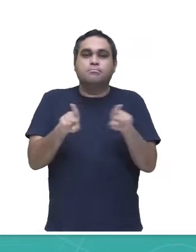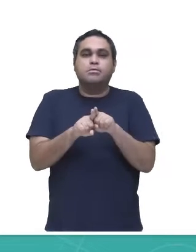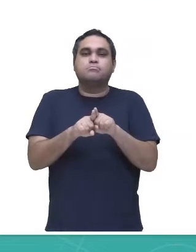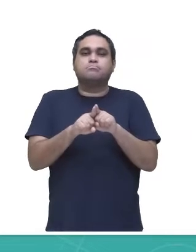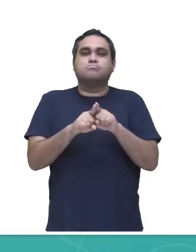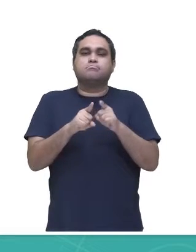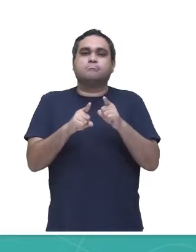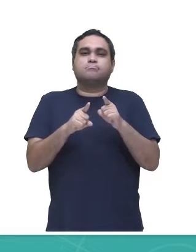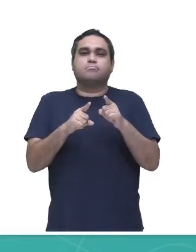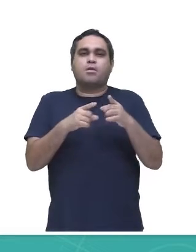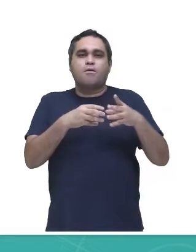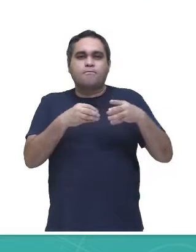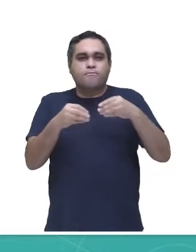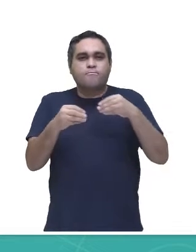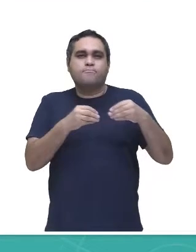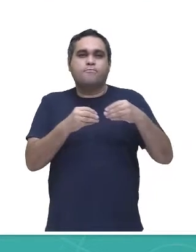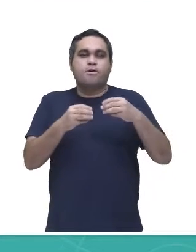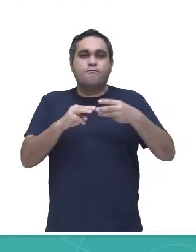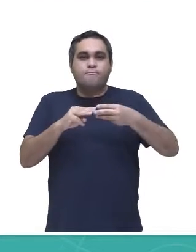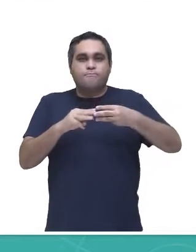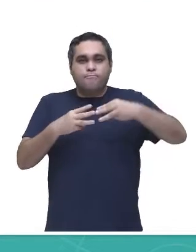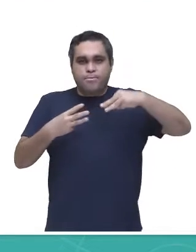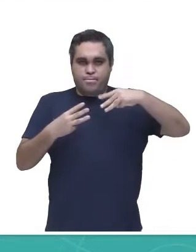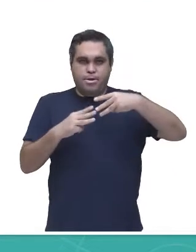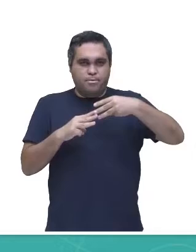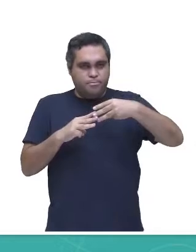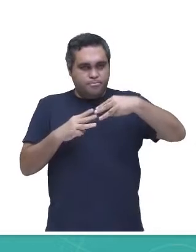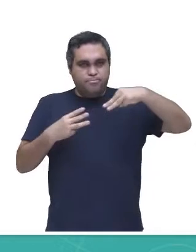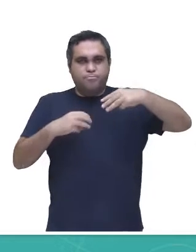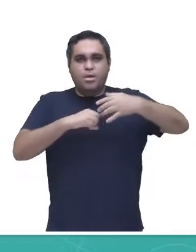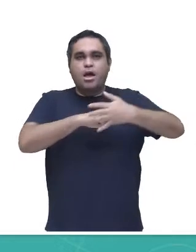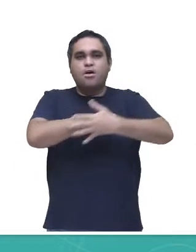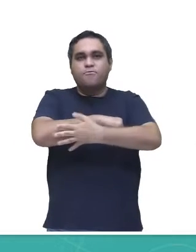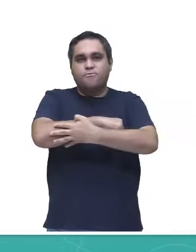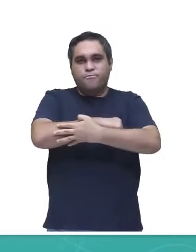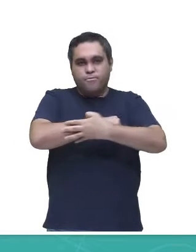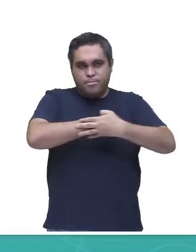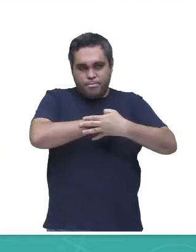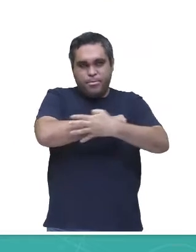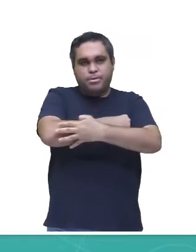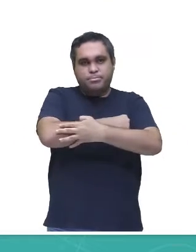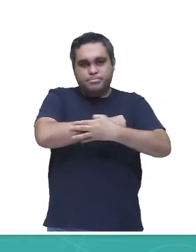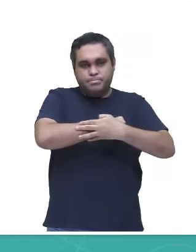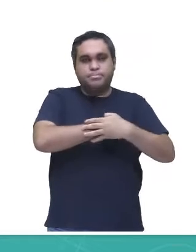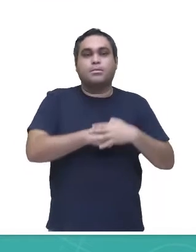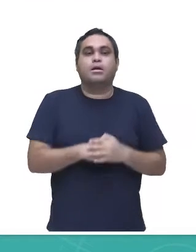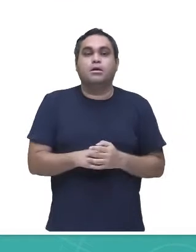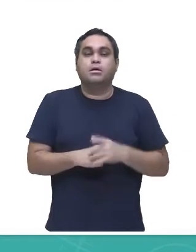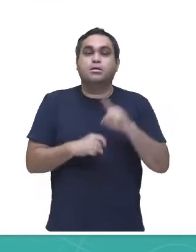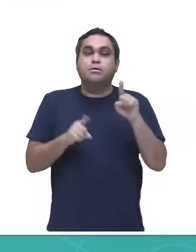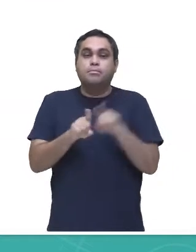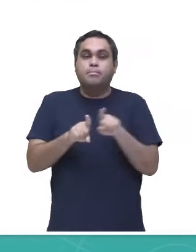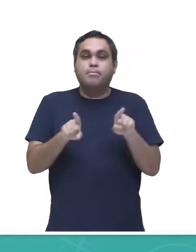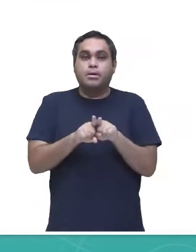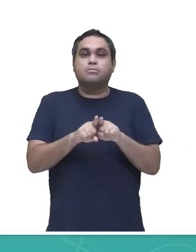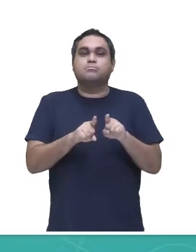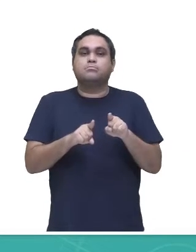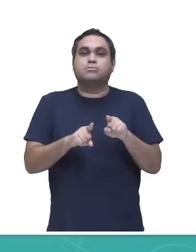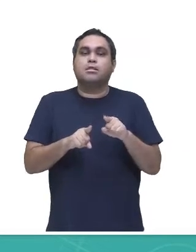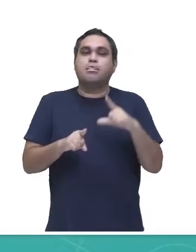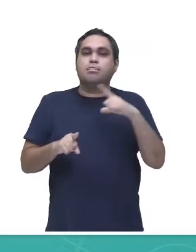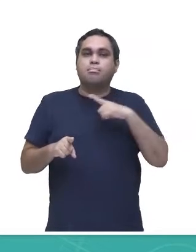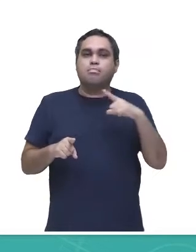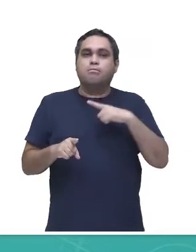na derme as glândulas sudoríparas, que são as glândulas produtoras de suor, e as glândulas sebáceas,